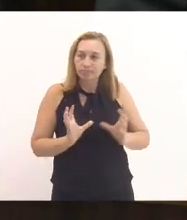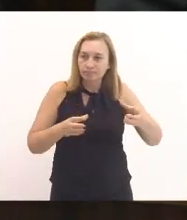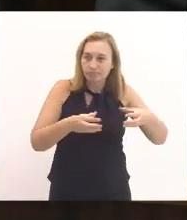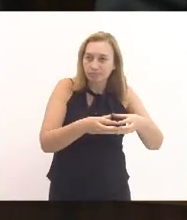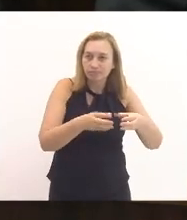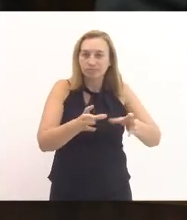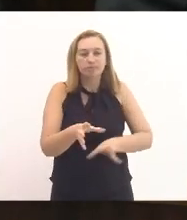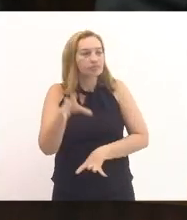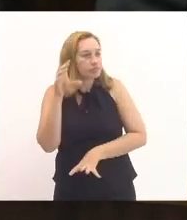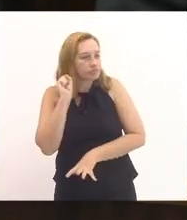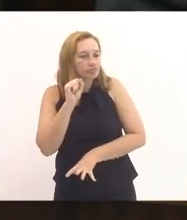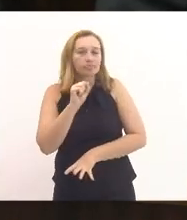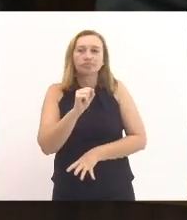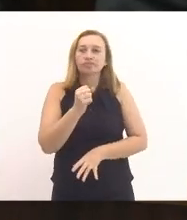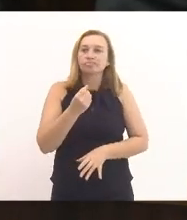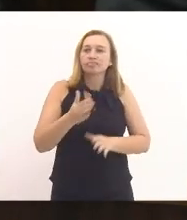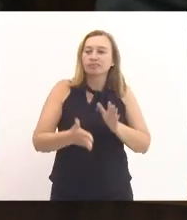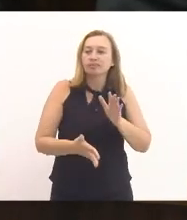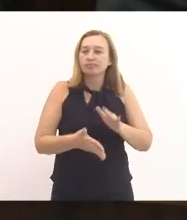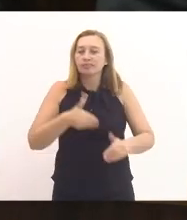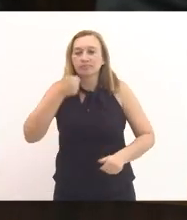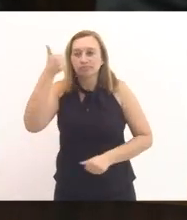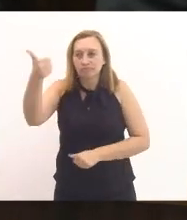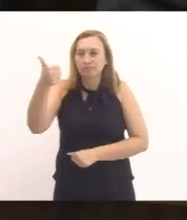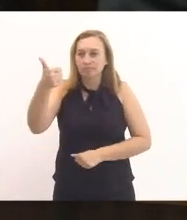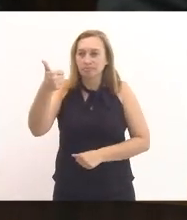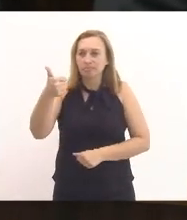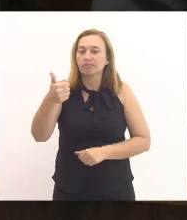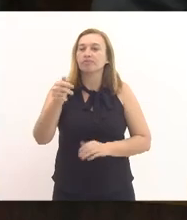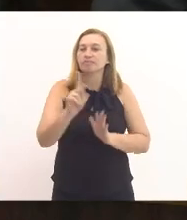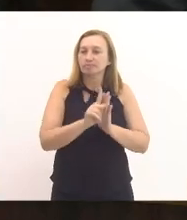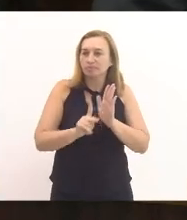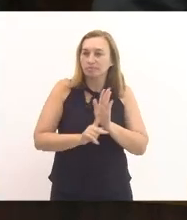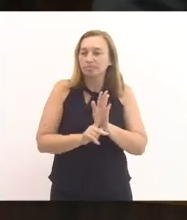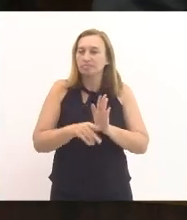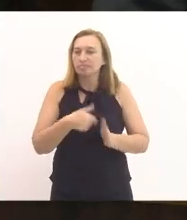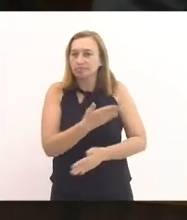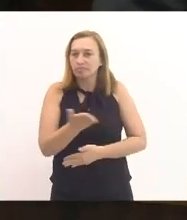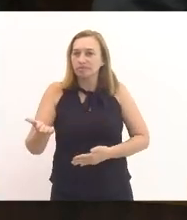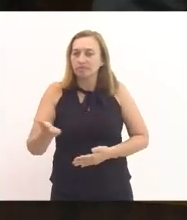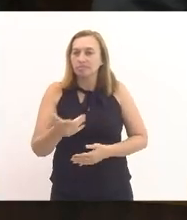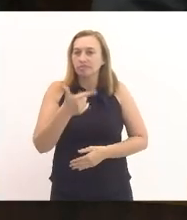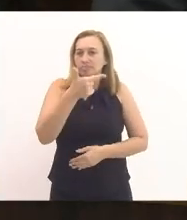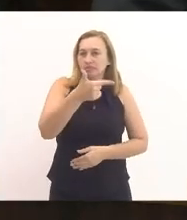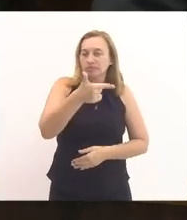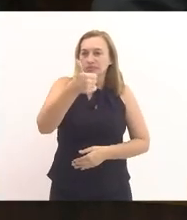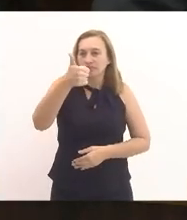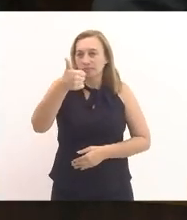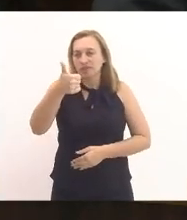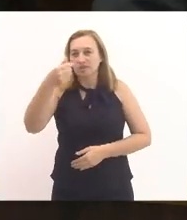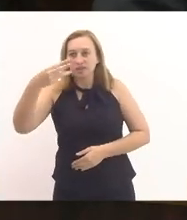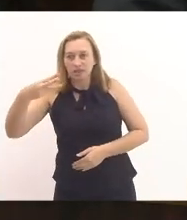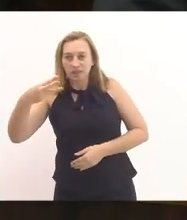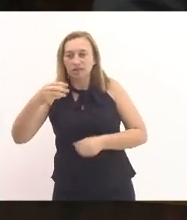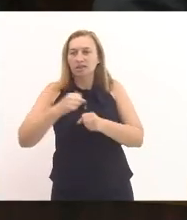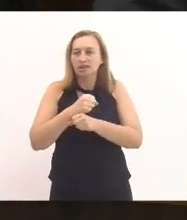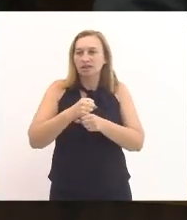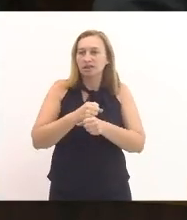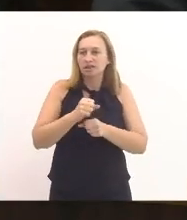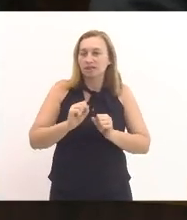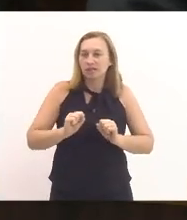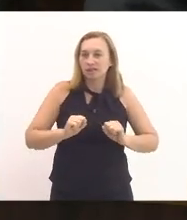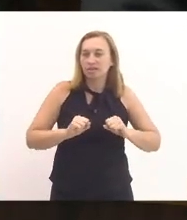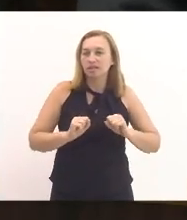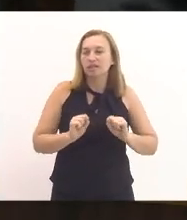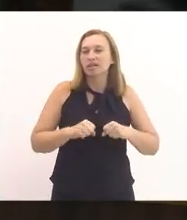Começando aqui vão ao vivo e vai sair o melhor para vocês aqui porque vocês merecem que são 213 anos em defesa de quem precisar não é